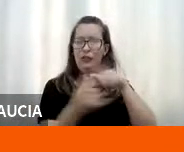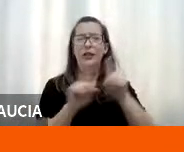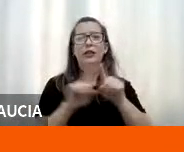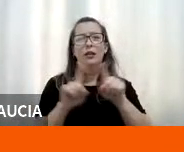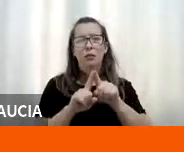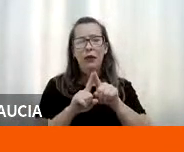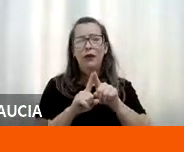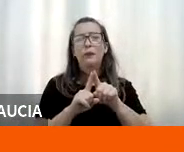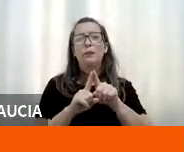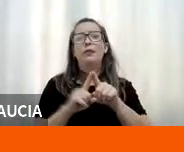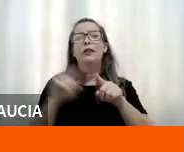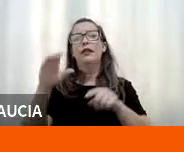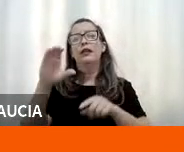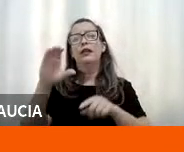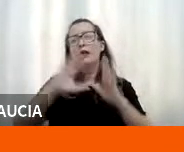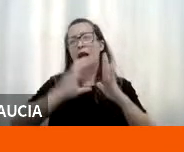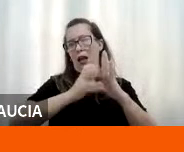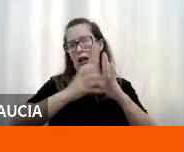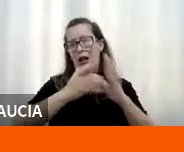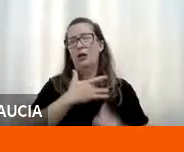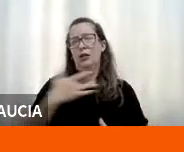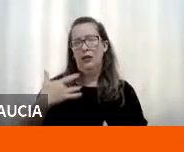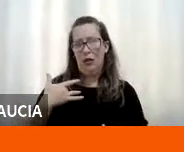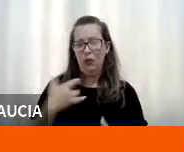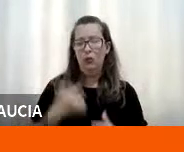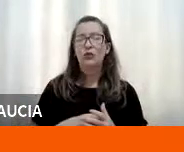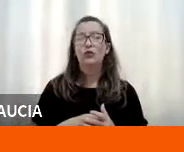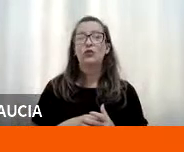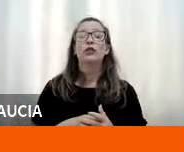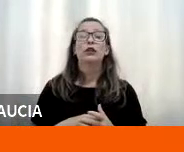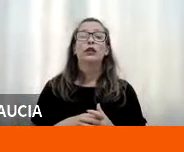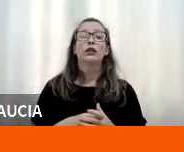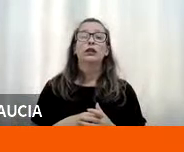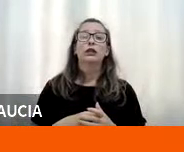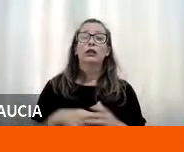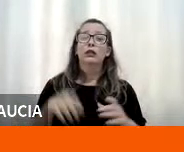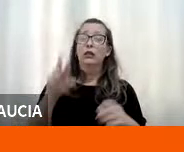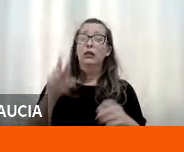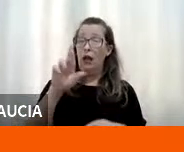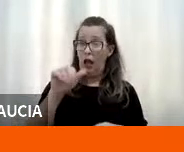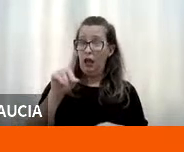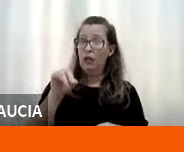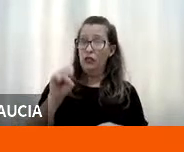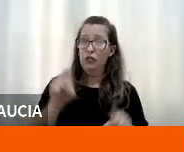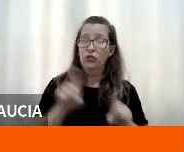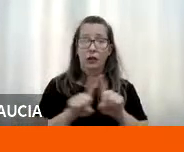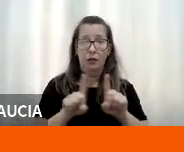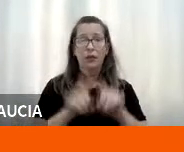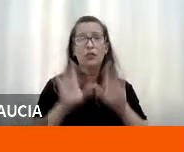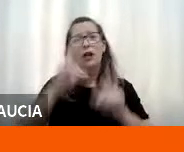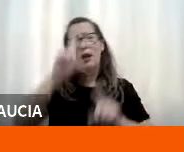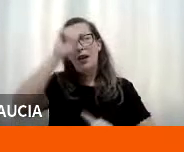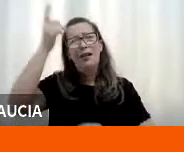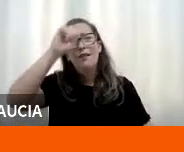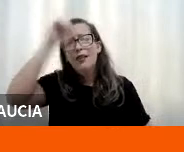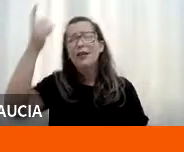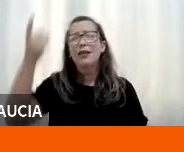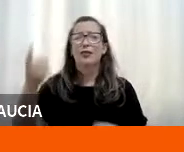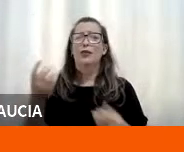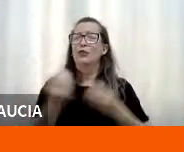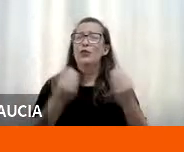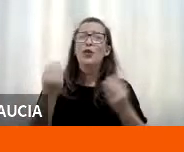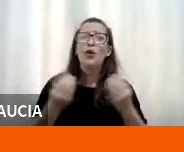Saúde e o Hades, né, reinventando, como tudo mais que foi feito nesses dois anos, a forma de fazer.